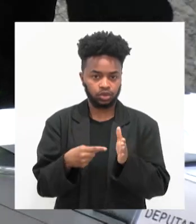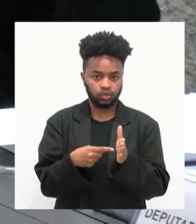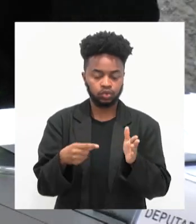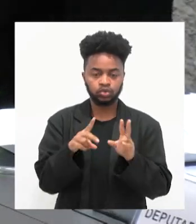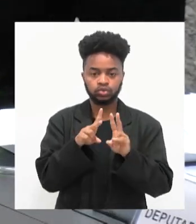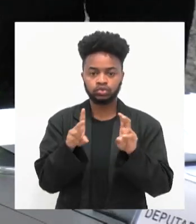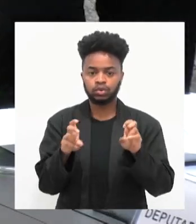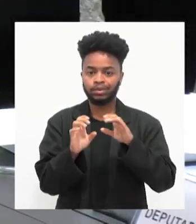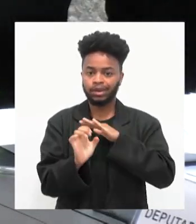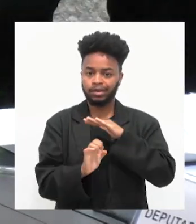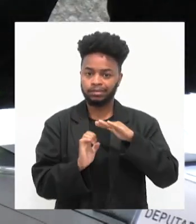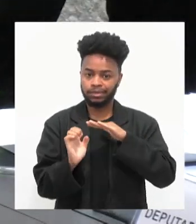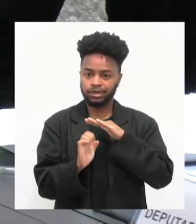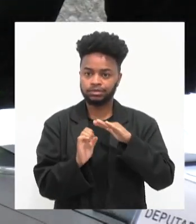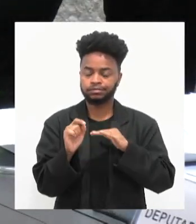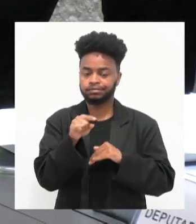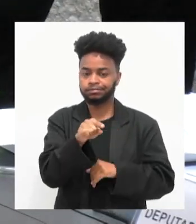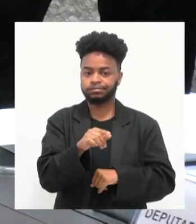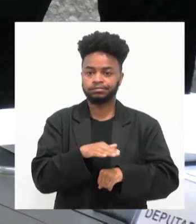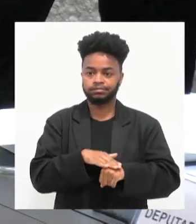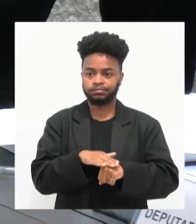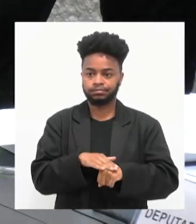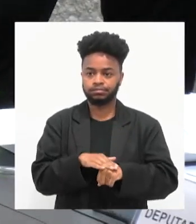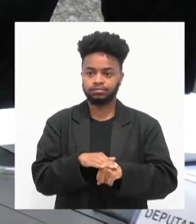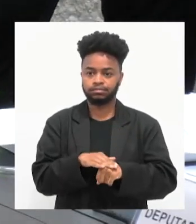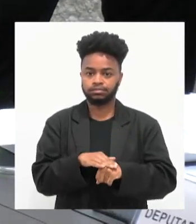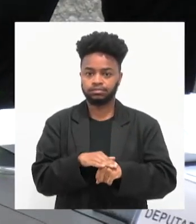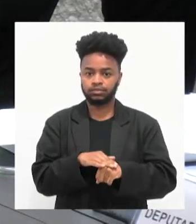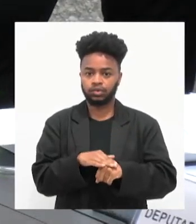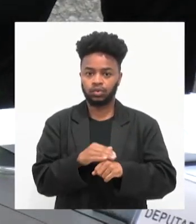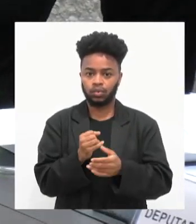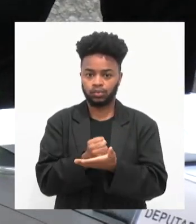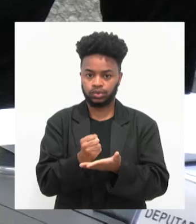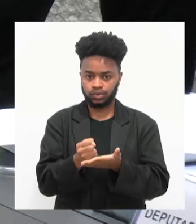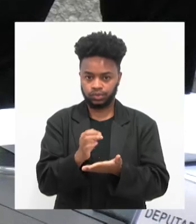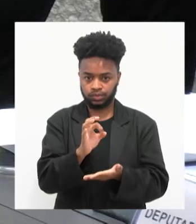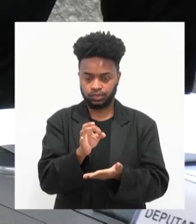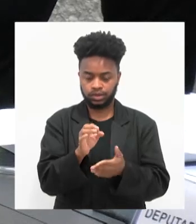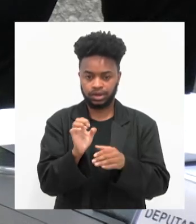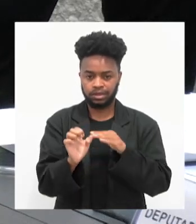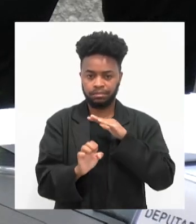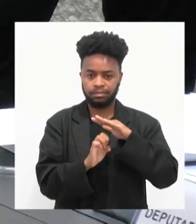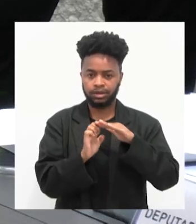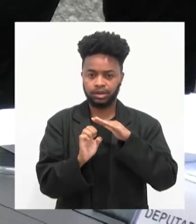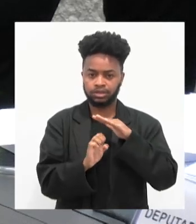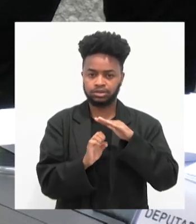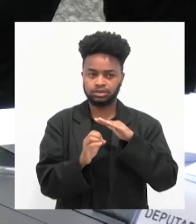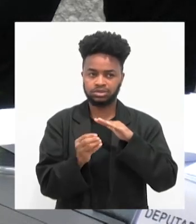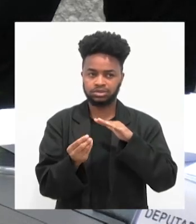as empresas que Vossa Excelência, que o senhor contratou, tá? A empresa de,